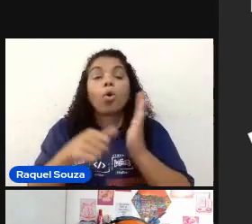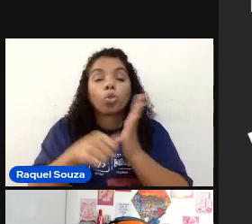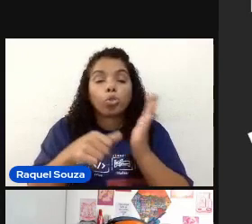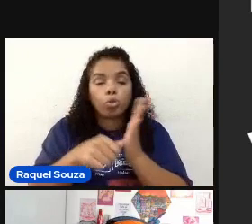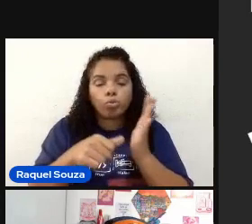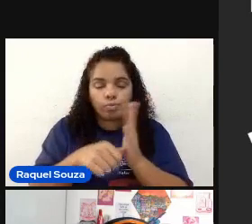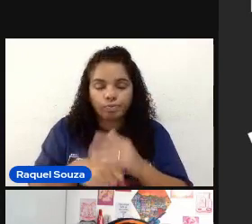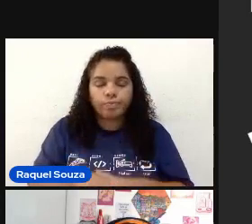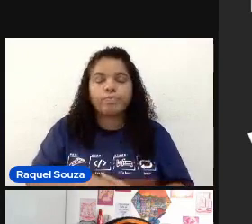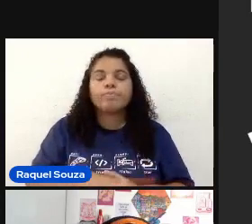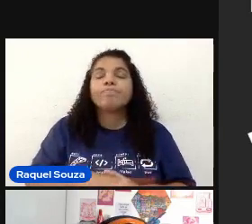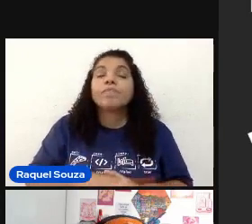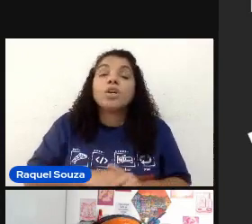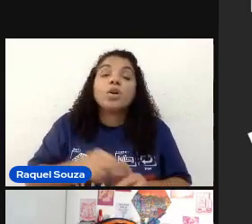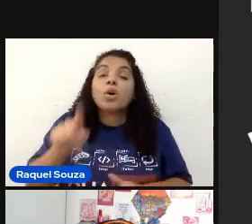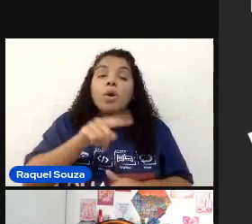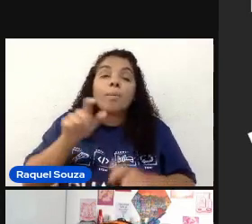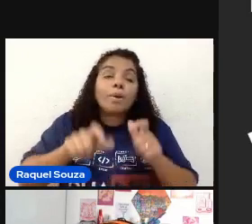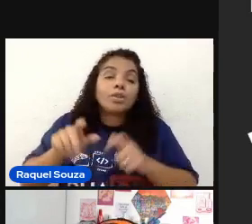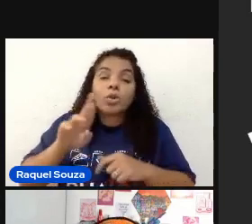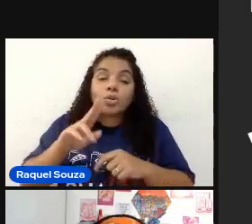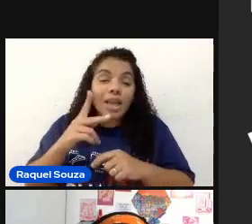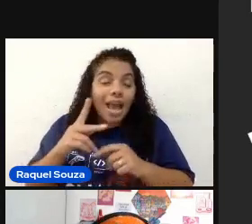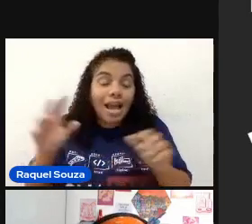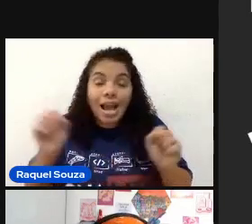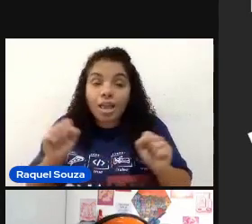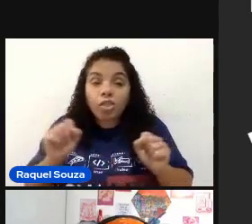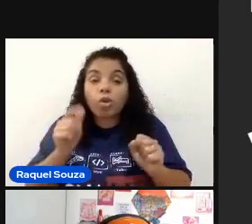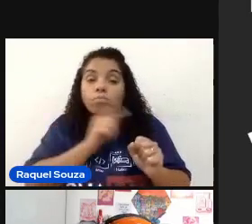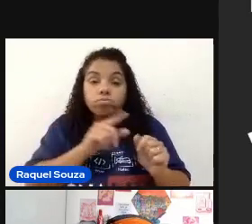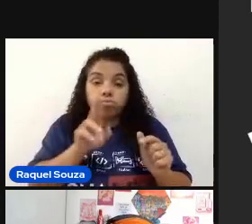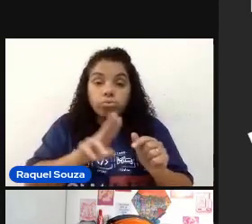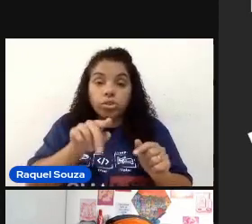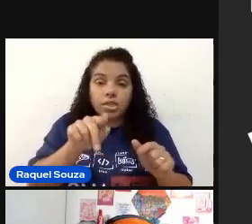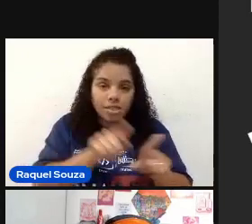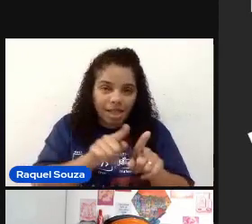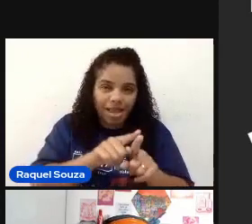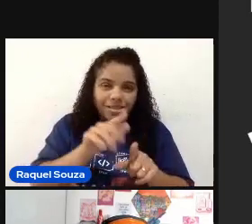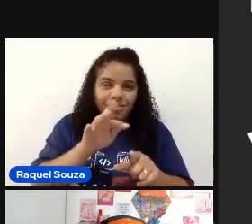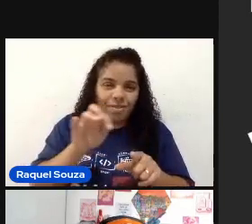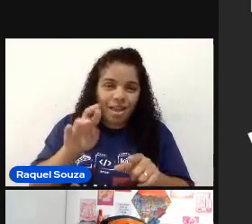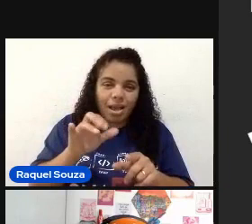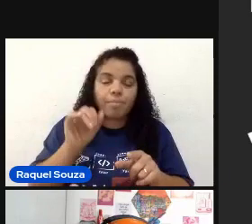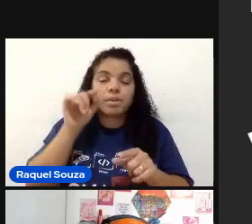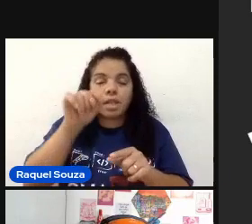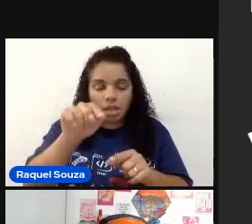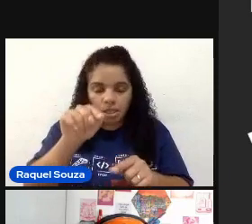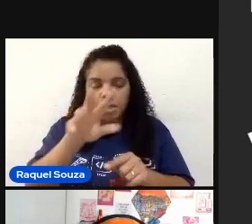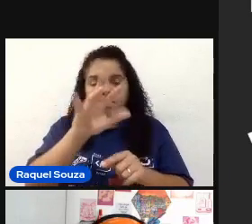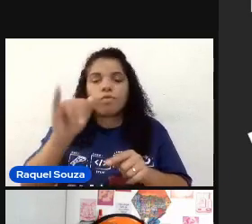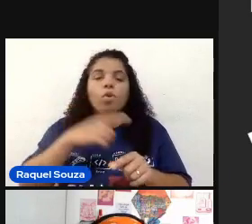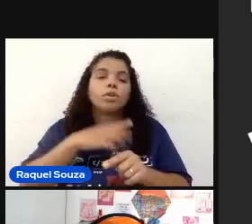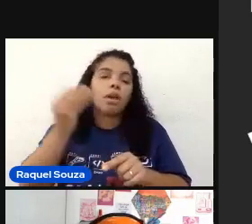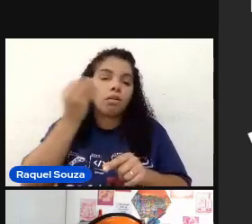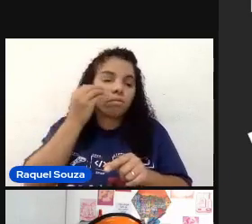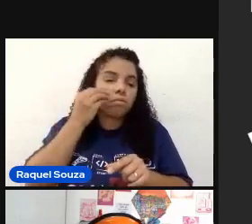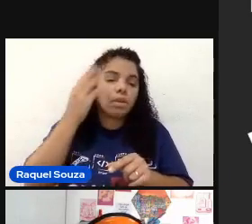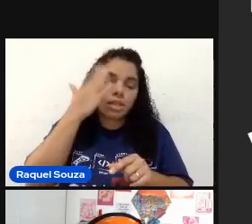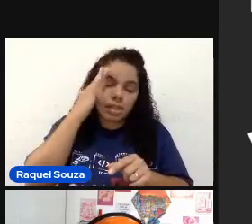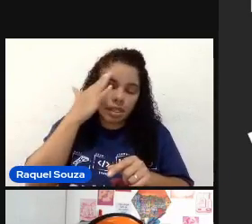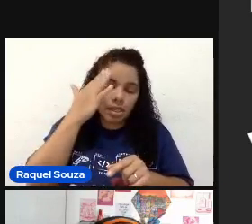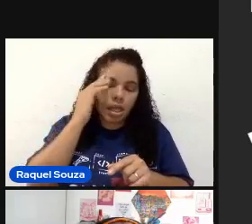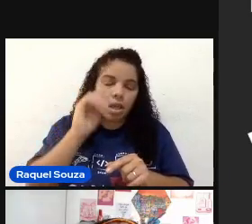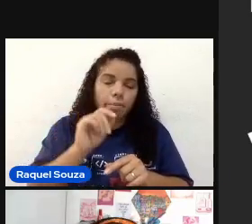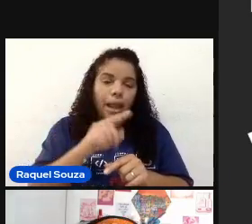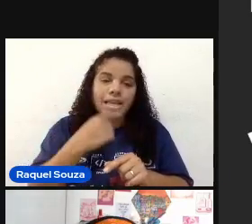que a dor hoje é o pessoal do RH conseguir utilizar essa ferramenta. Então, aqui eu vou estar tentando vender para que